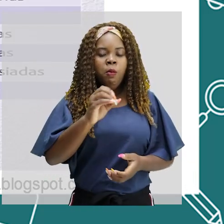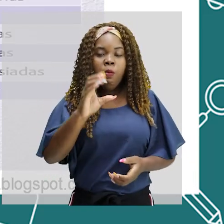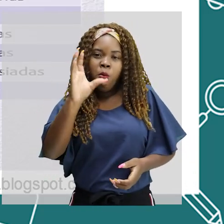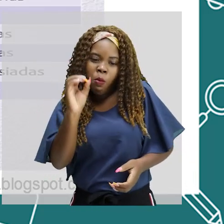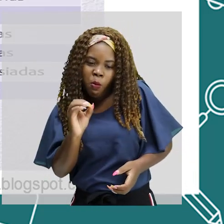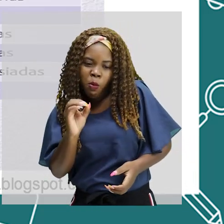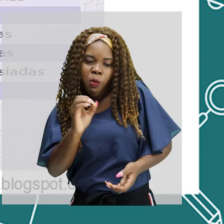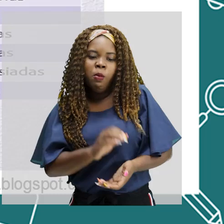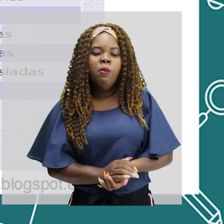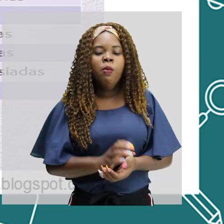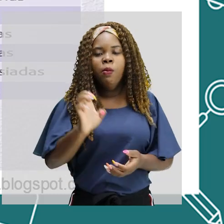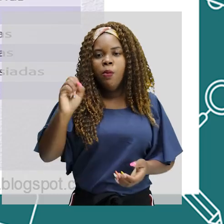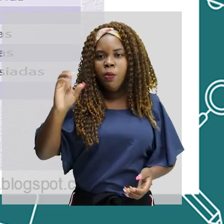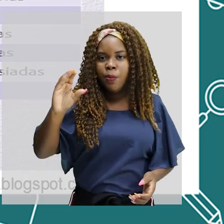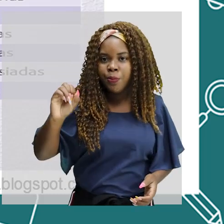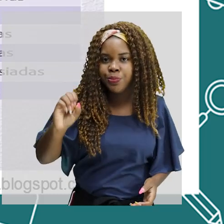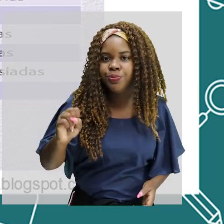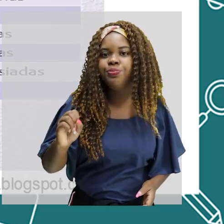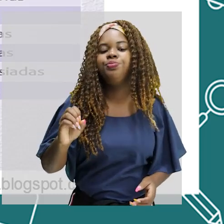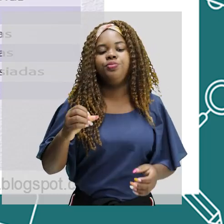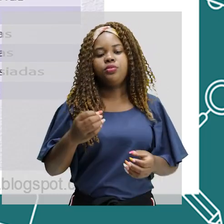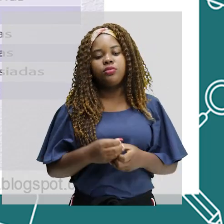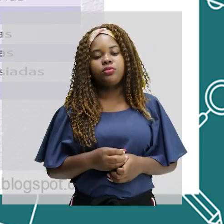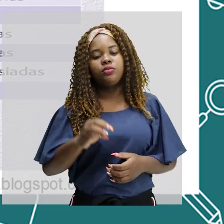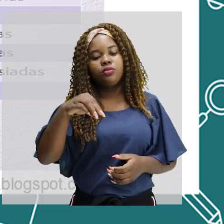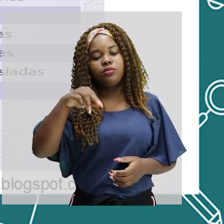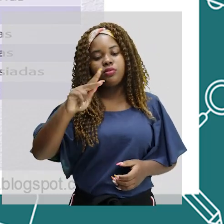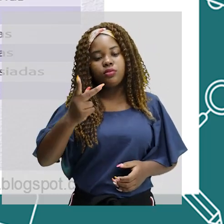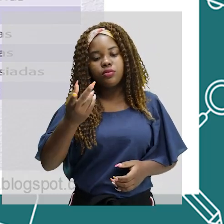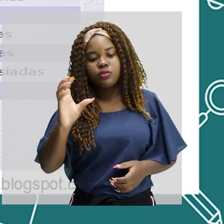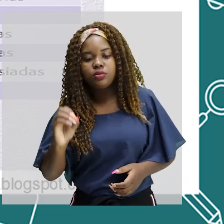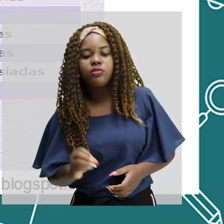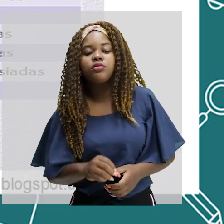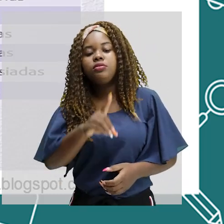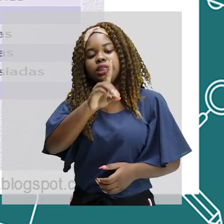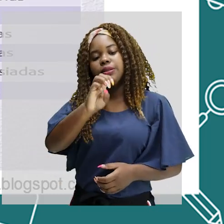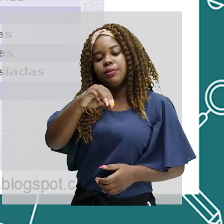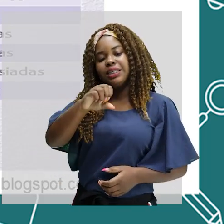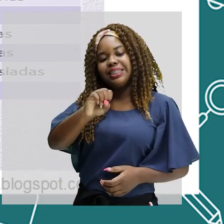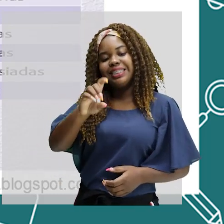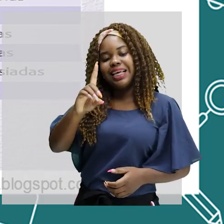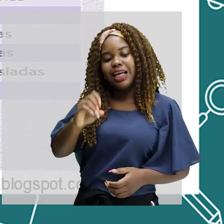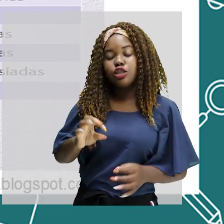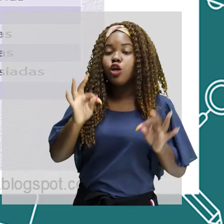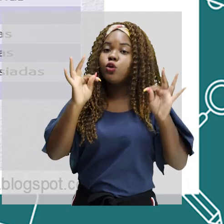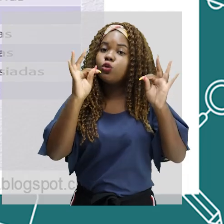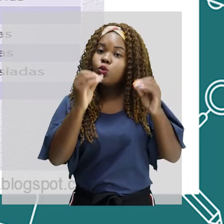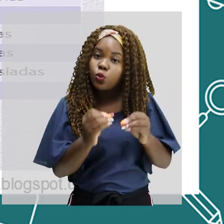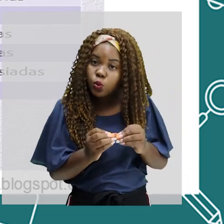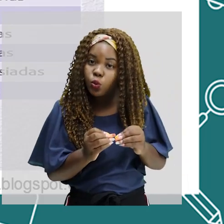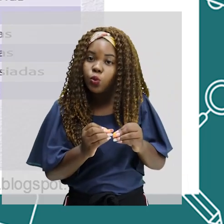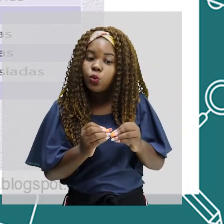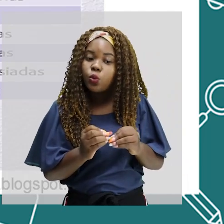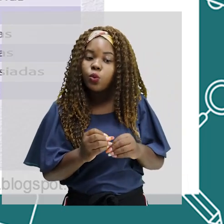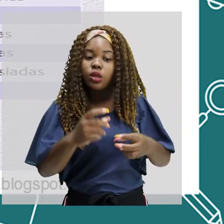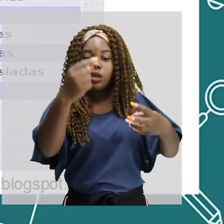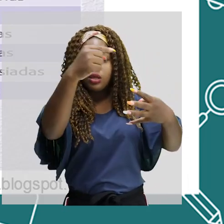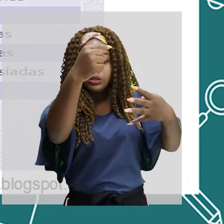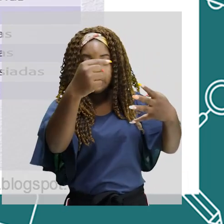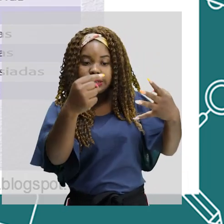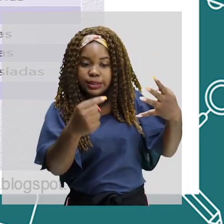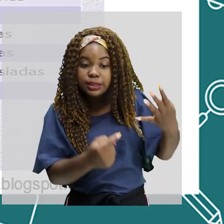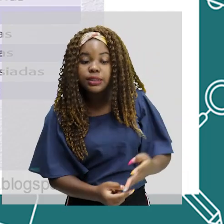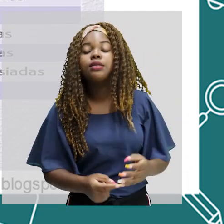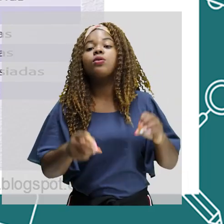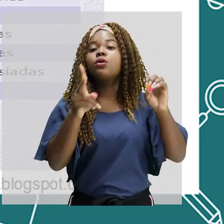poco, escaso, mucho, demasiado, todo. Esses são os meus